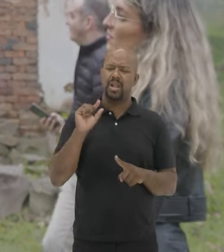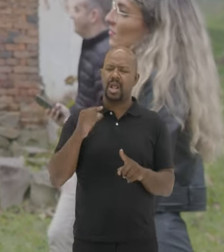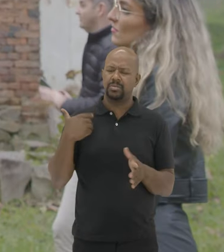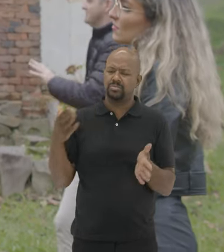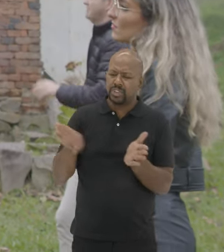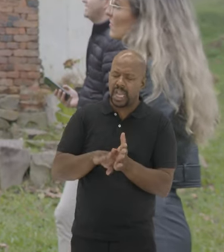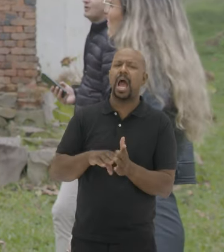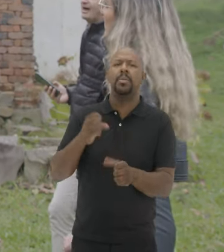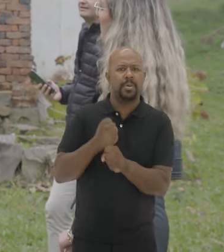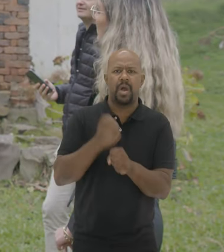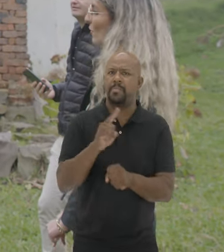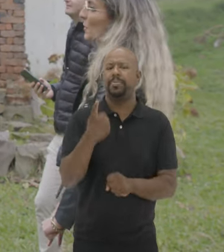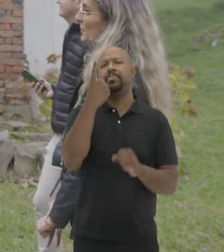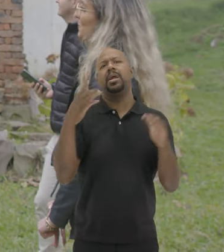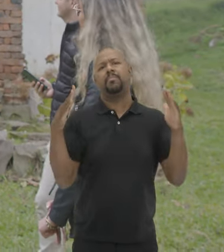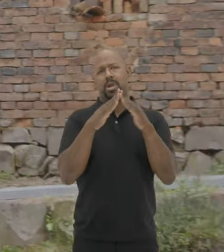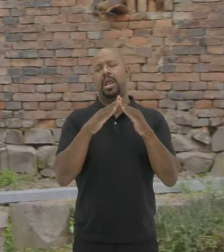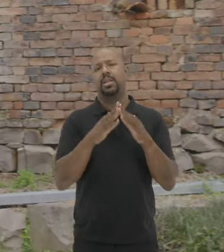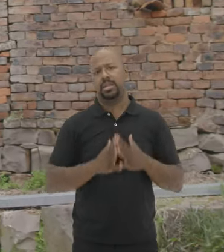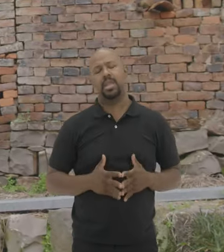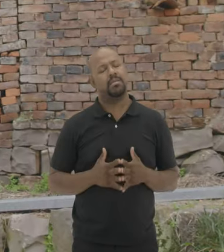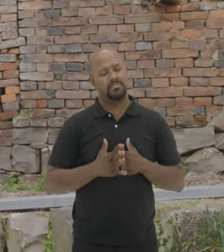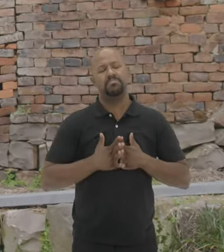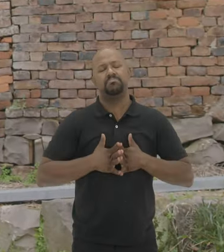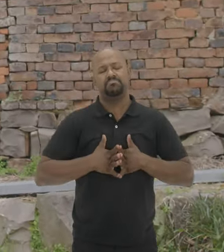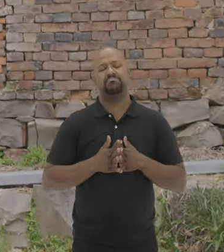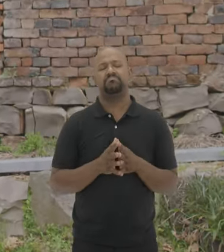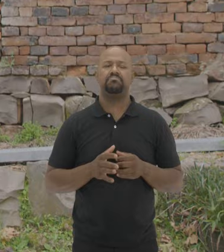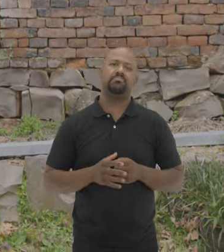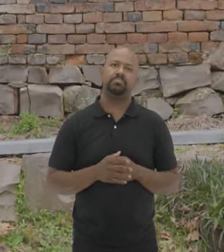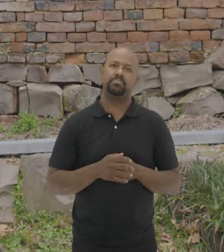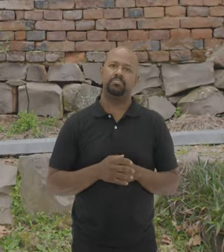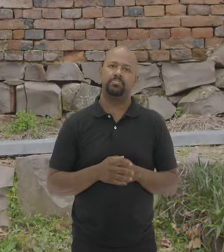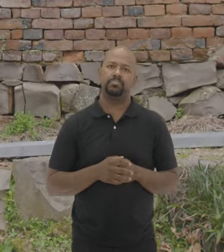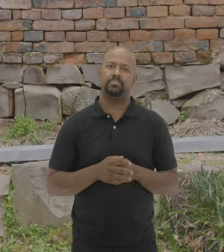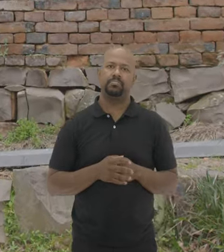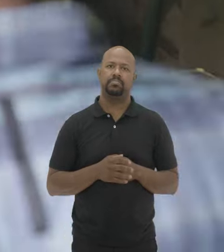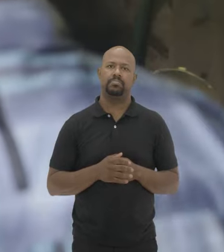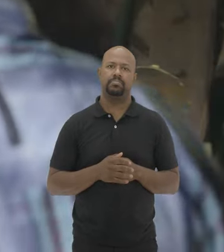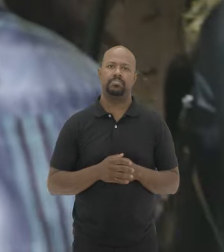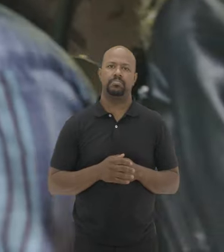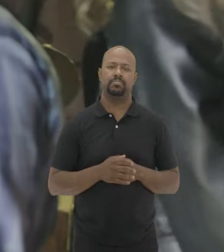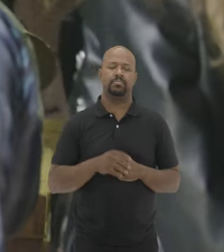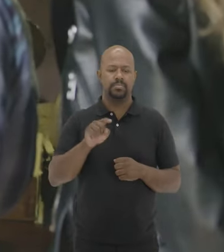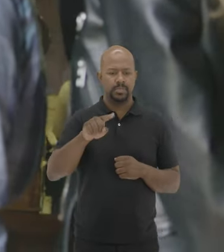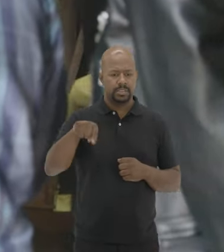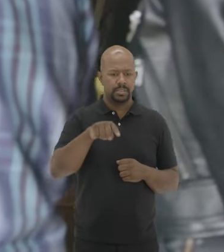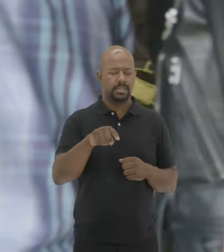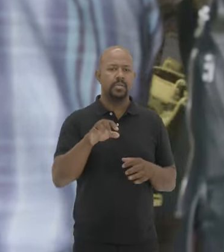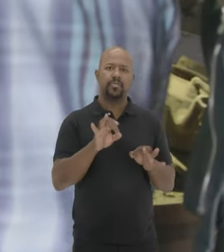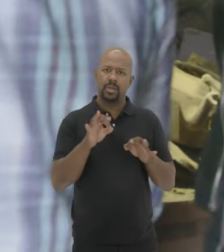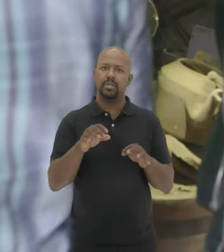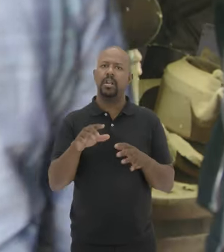eles chegaram aqui. Talvez, né? A primeira morada. Foi aqui, né? É. Eles entram na casa que está sem porta. Isso aqui é a forma do tijolo.